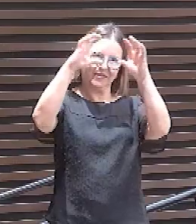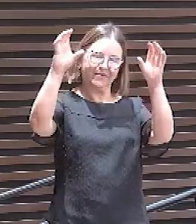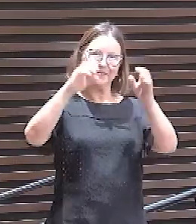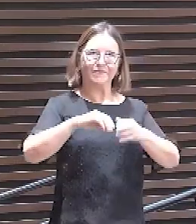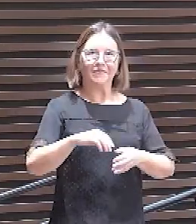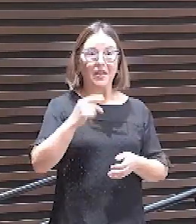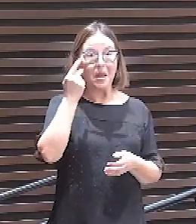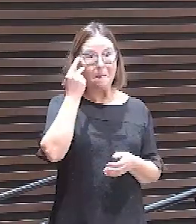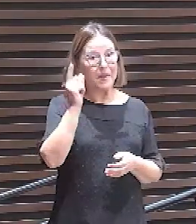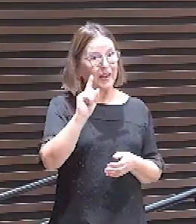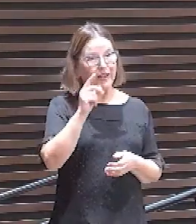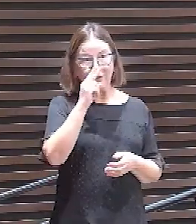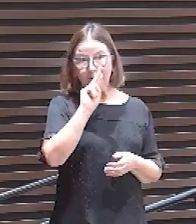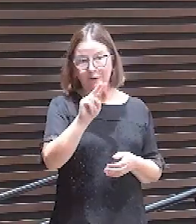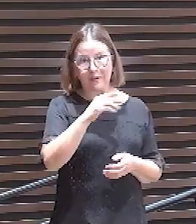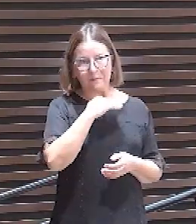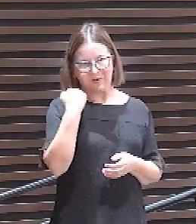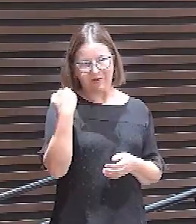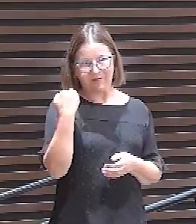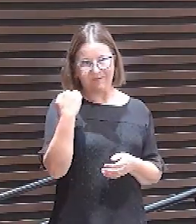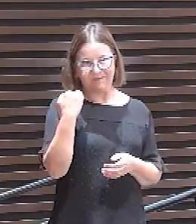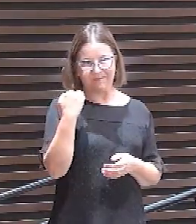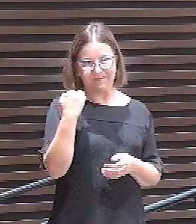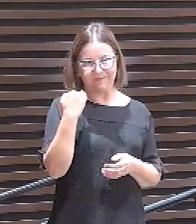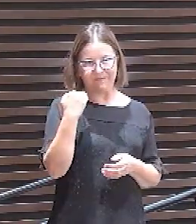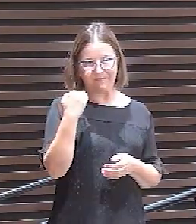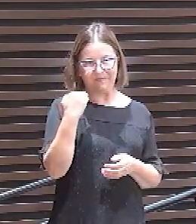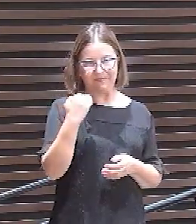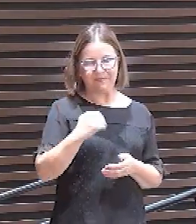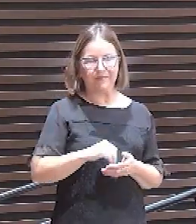para não ver a morte.